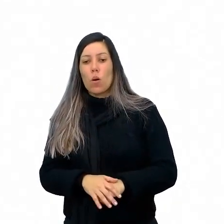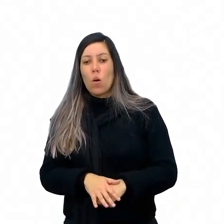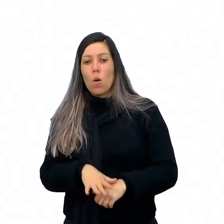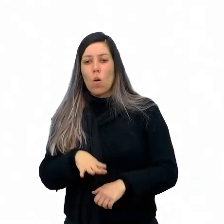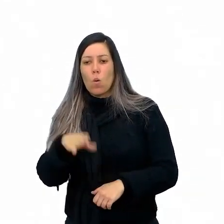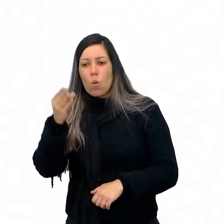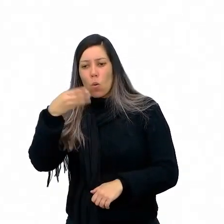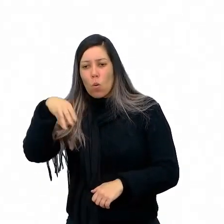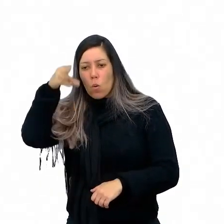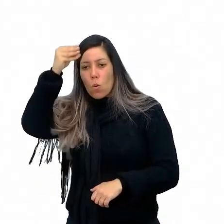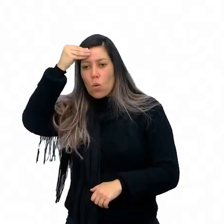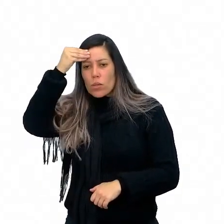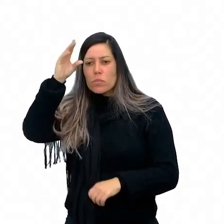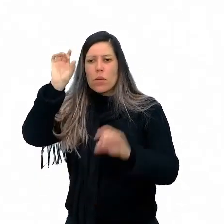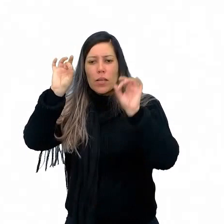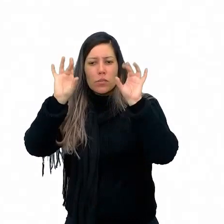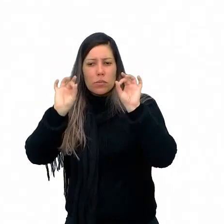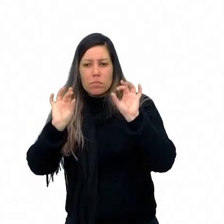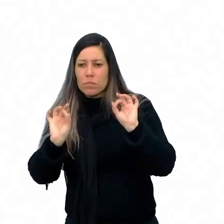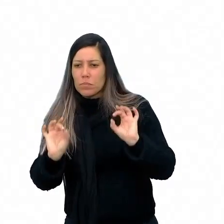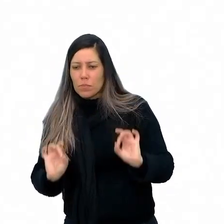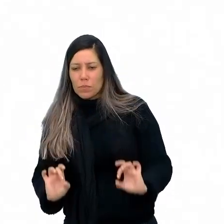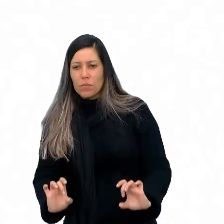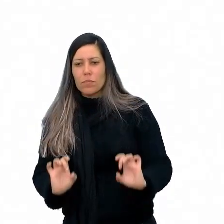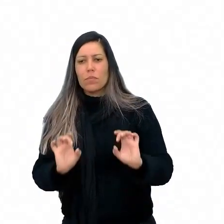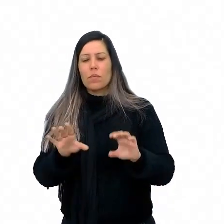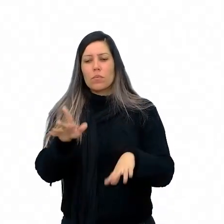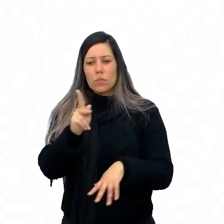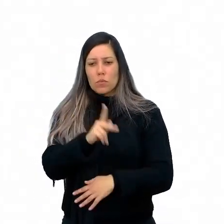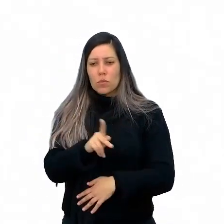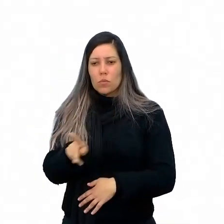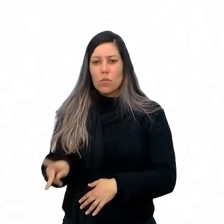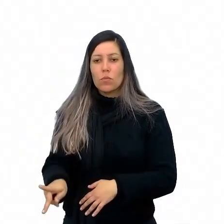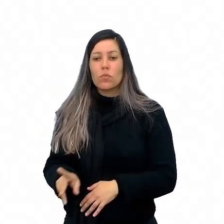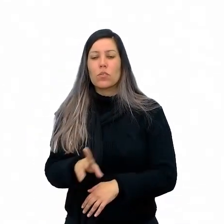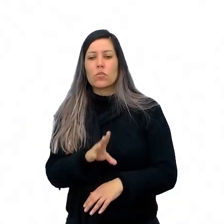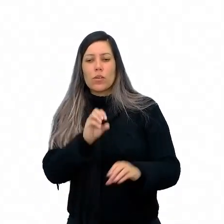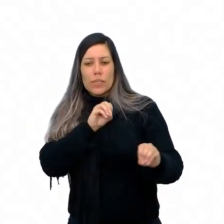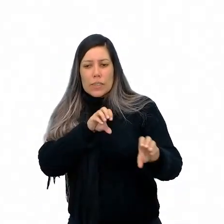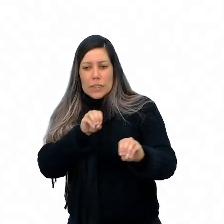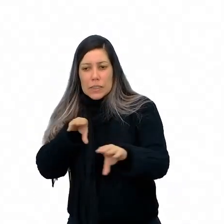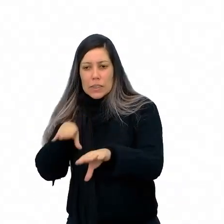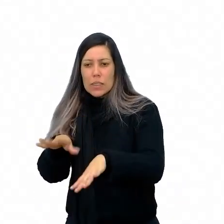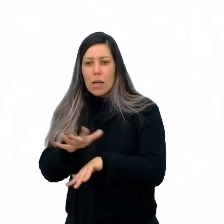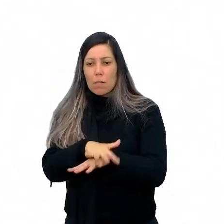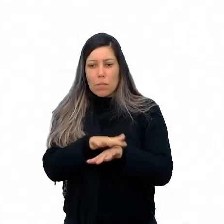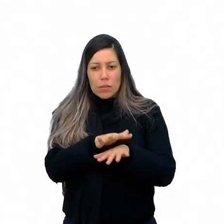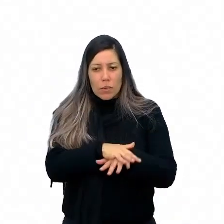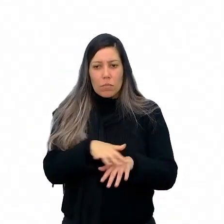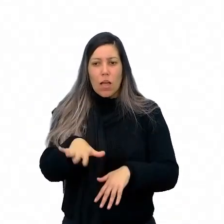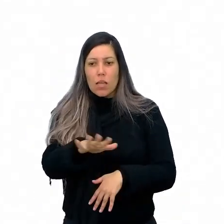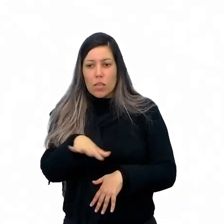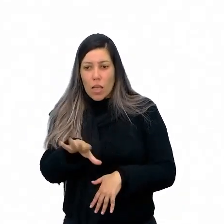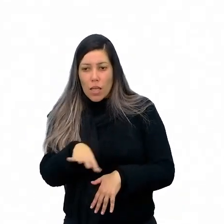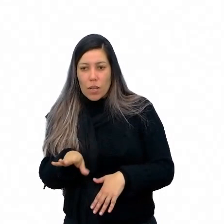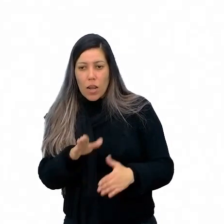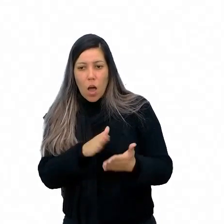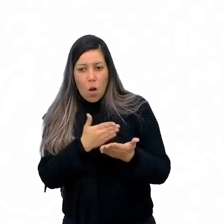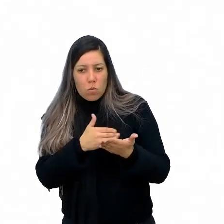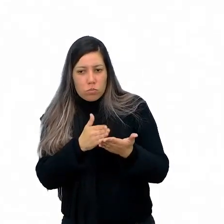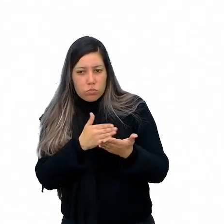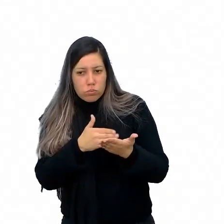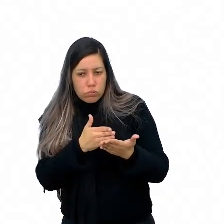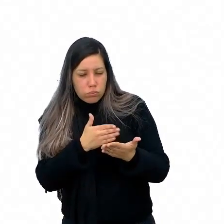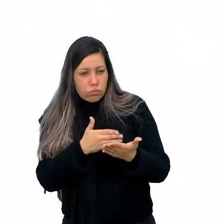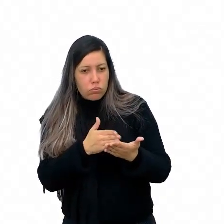conhecimento específico, ou do conhecimento especializado do professor, que ensina matemática, é de uma revista da PUC, se